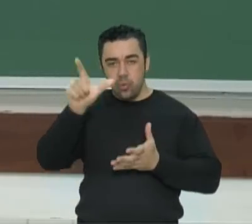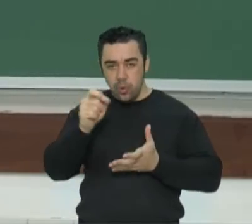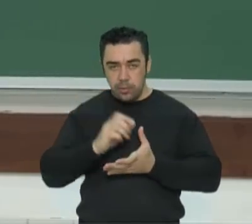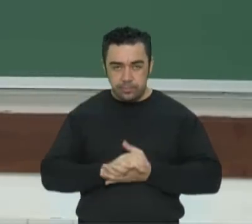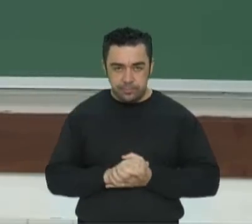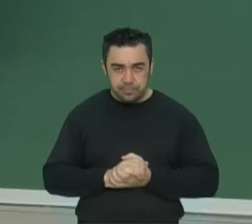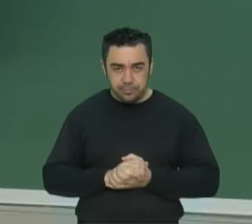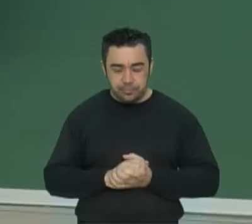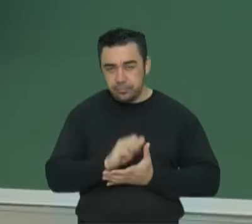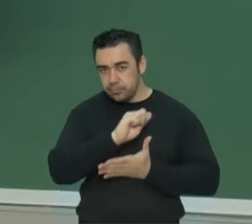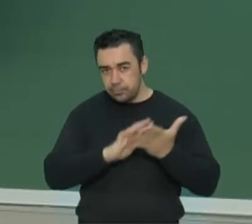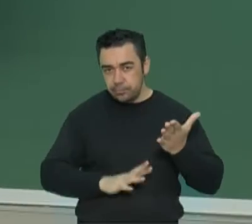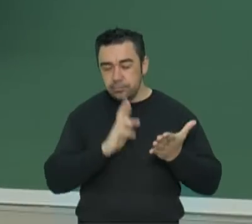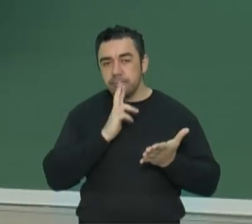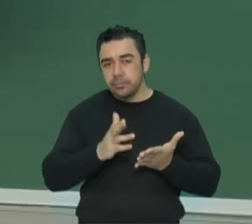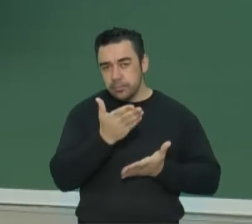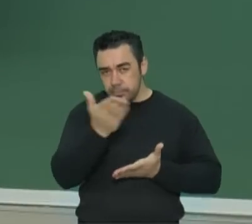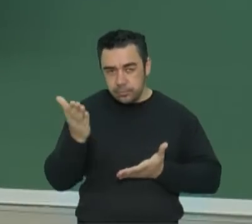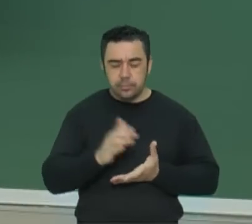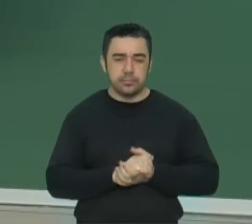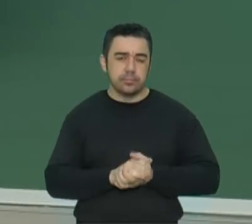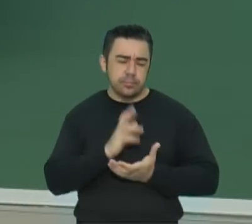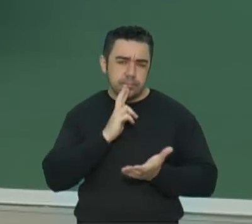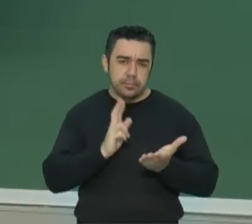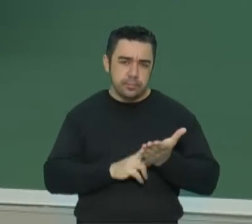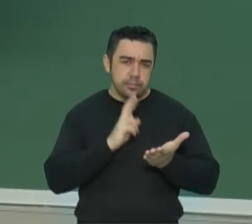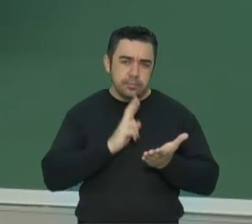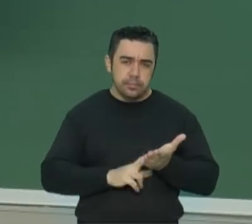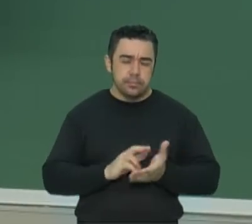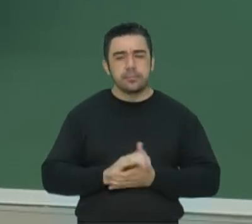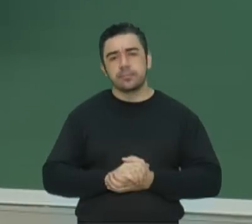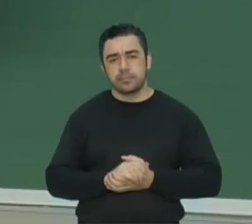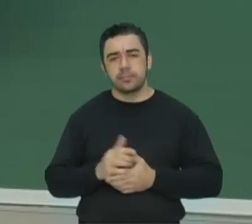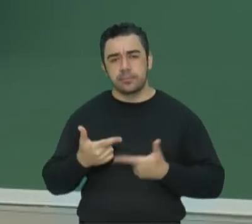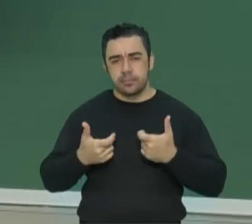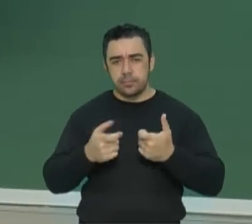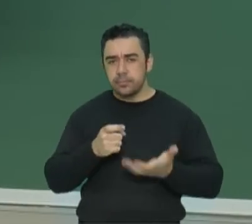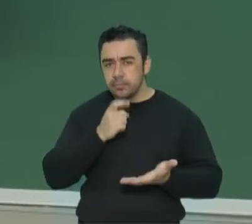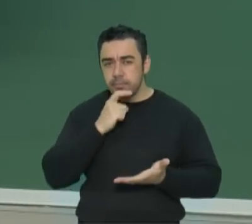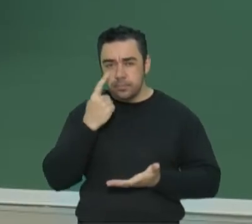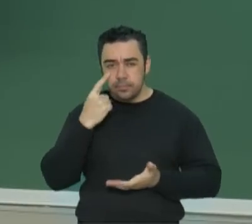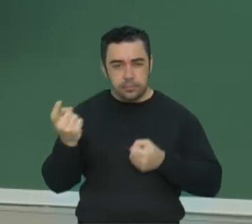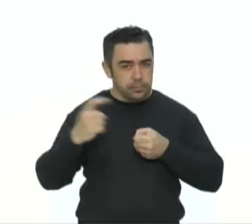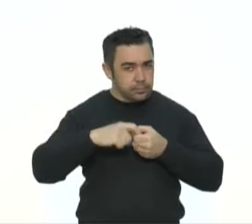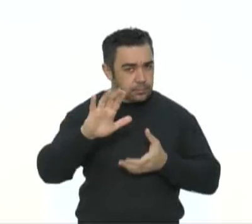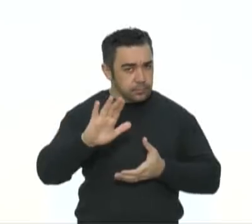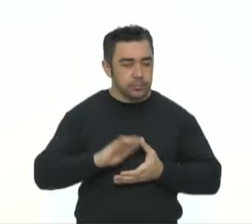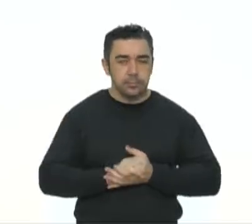espacial. Tarefa para você, responde aí sobre a Guerra Fria, a gente já volta.